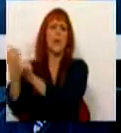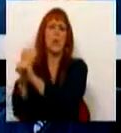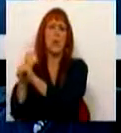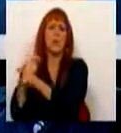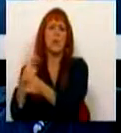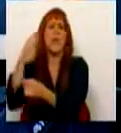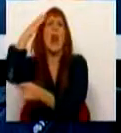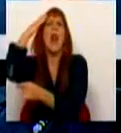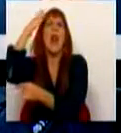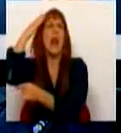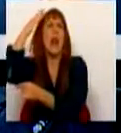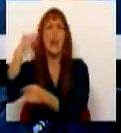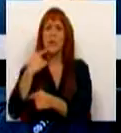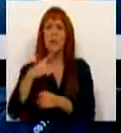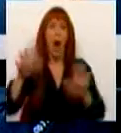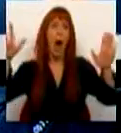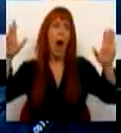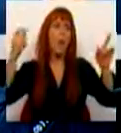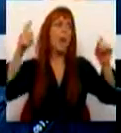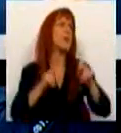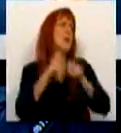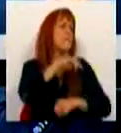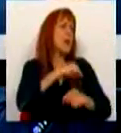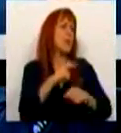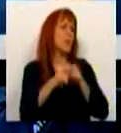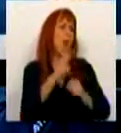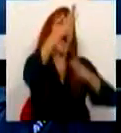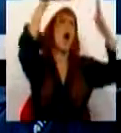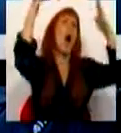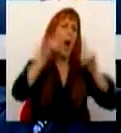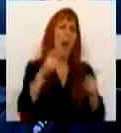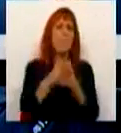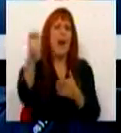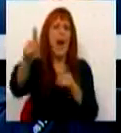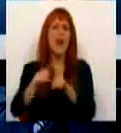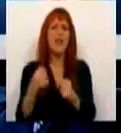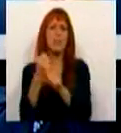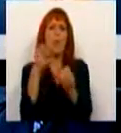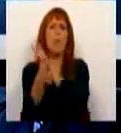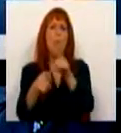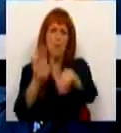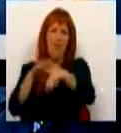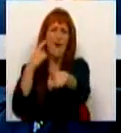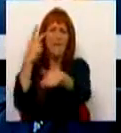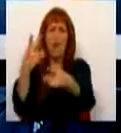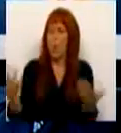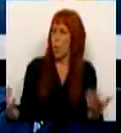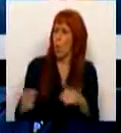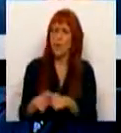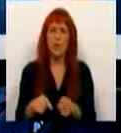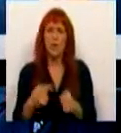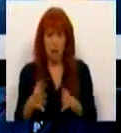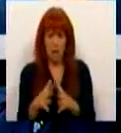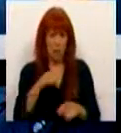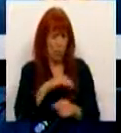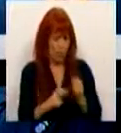fazem previsões vieram dizer que o preço dos aumentos do salário mínimo íamos pagar na criação de emprego. E hoje tivemos